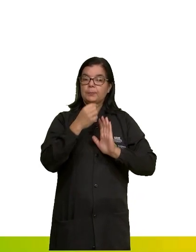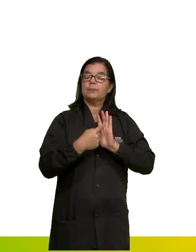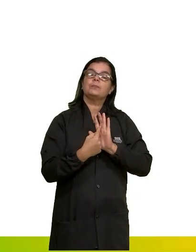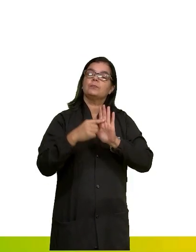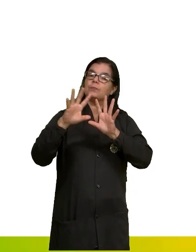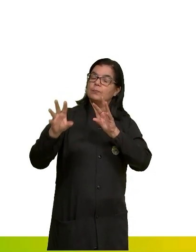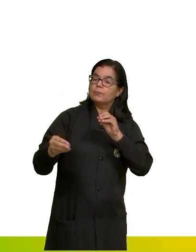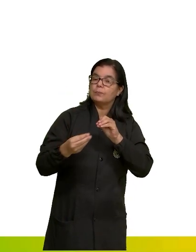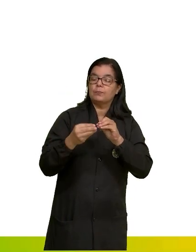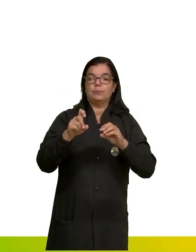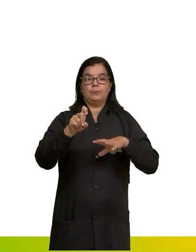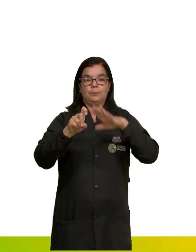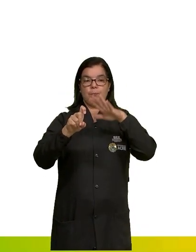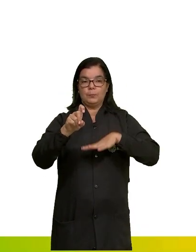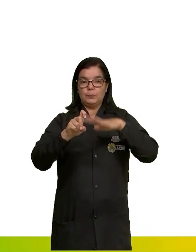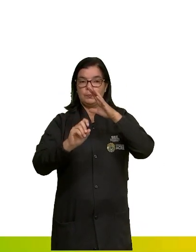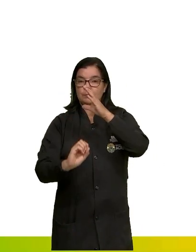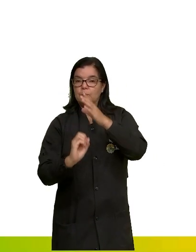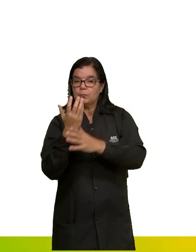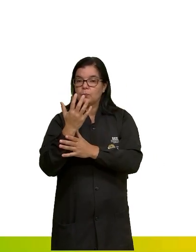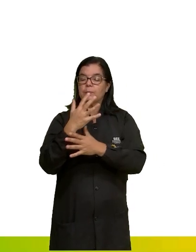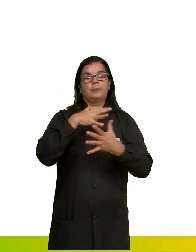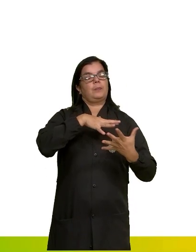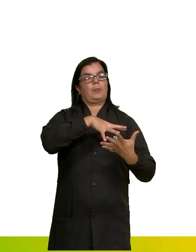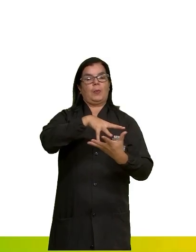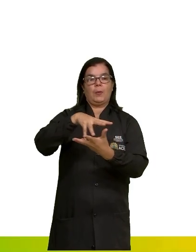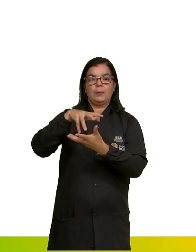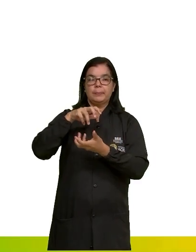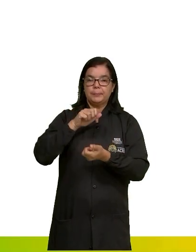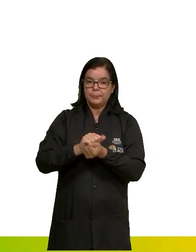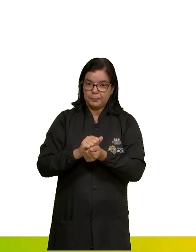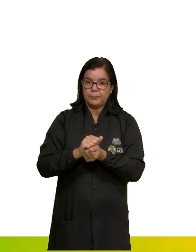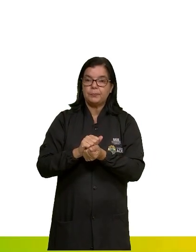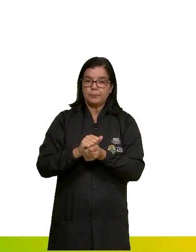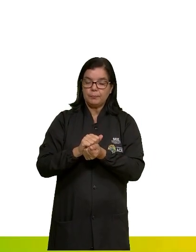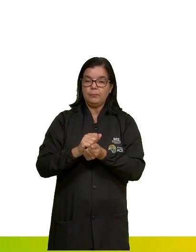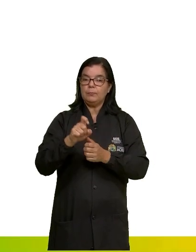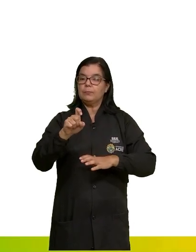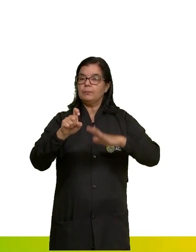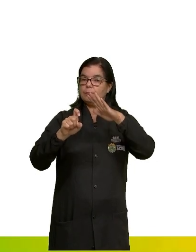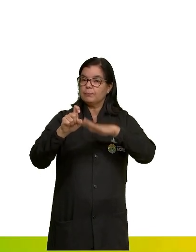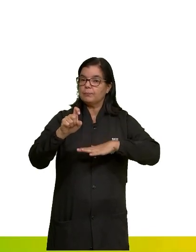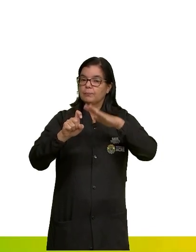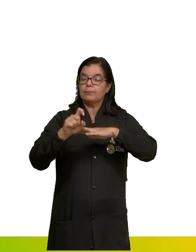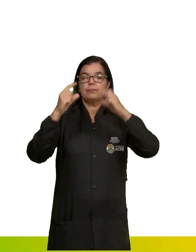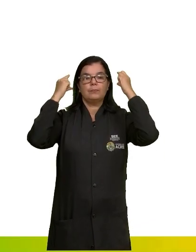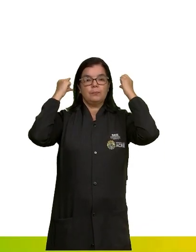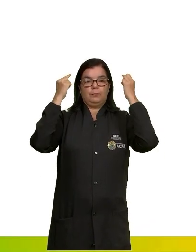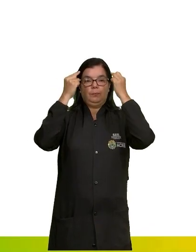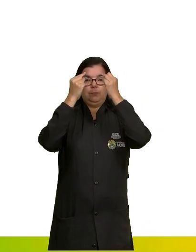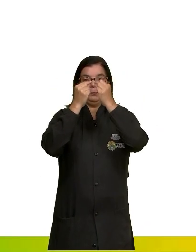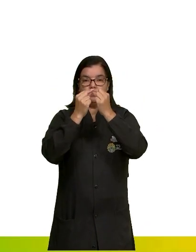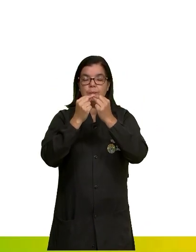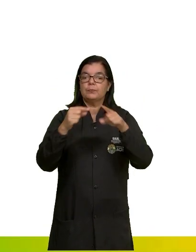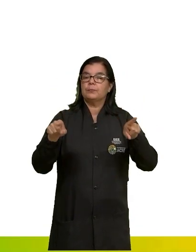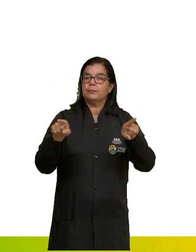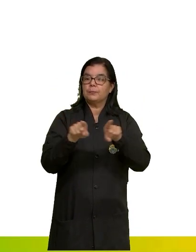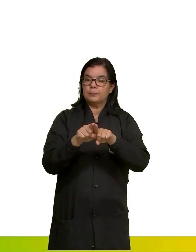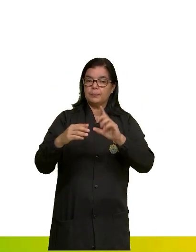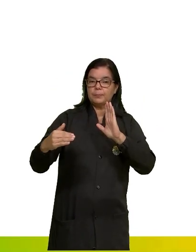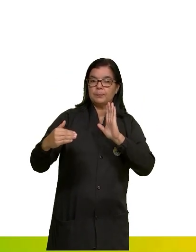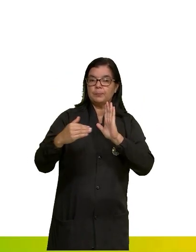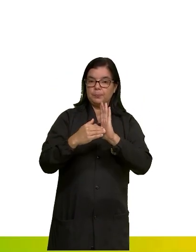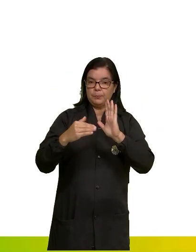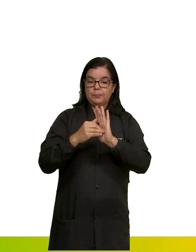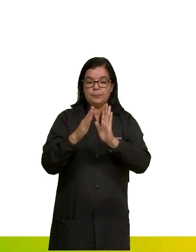Exemplos incluem o mito da criação na mitologia grega e até o mito da criação